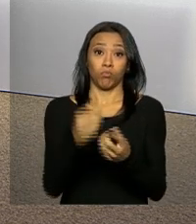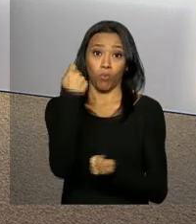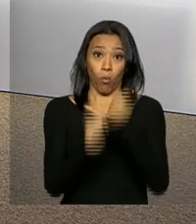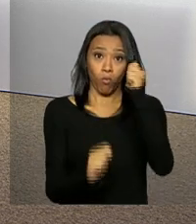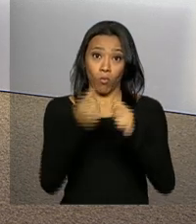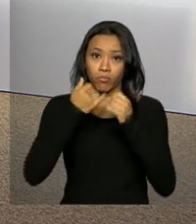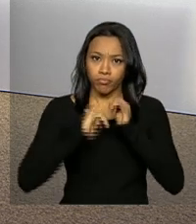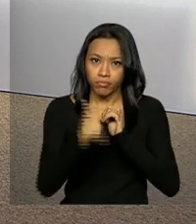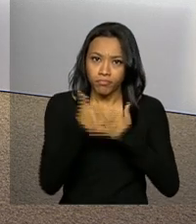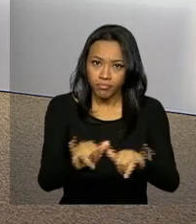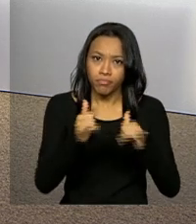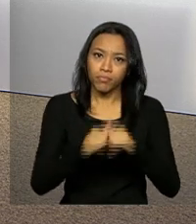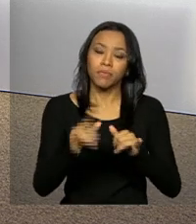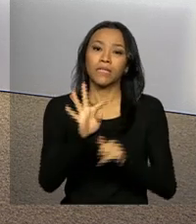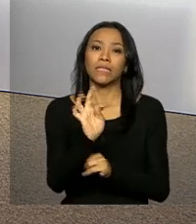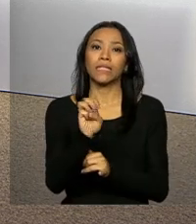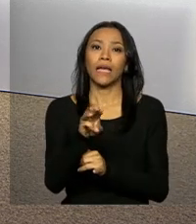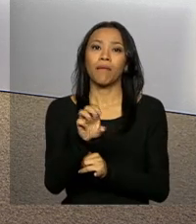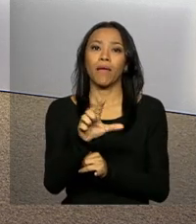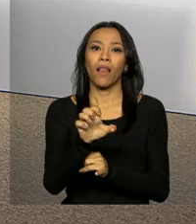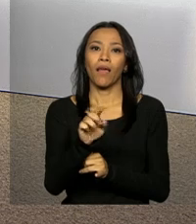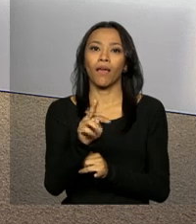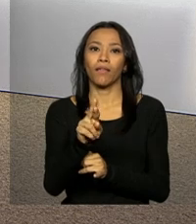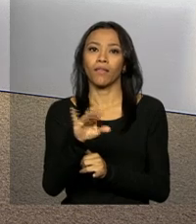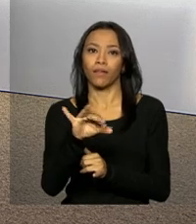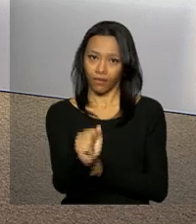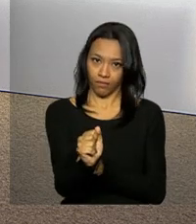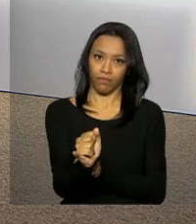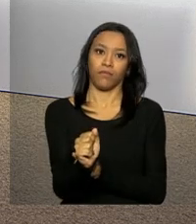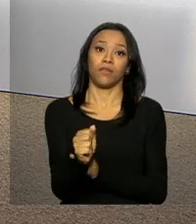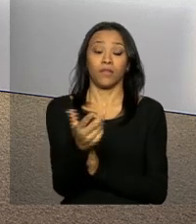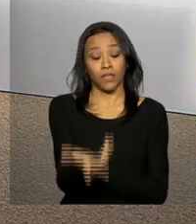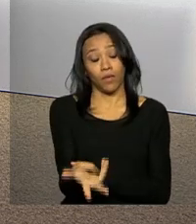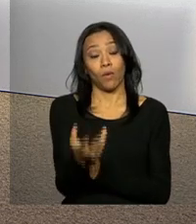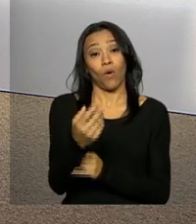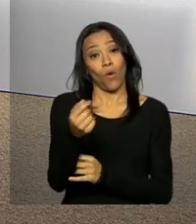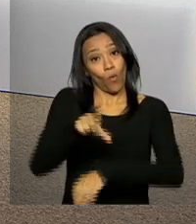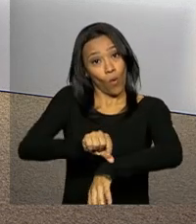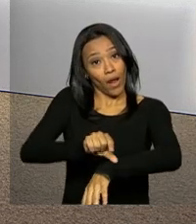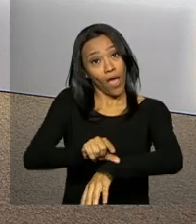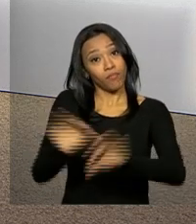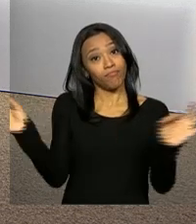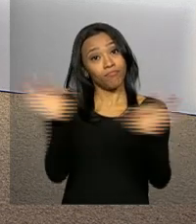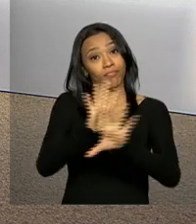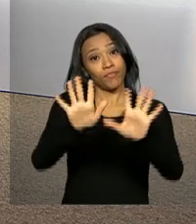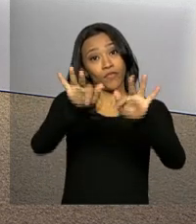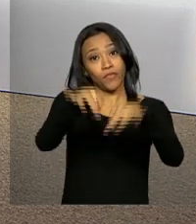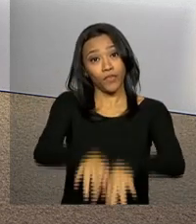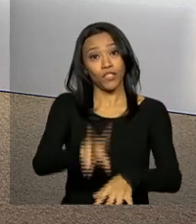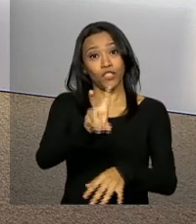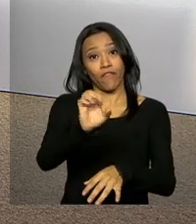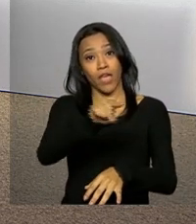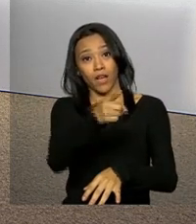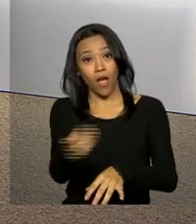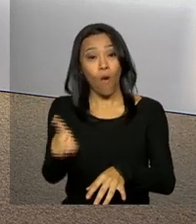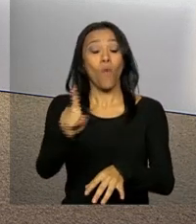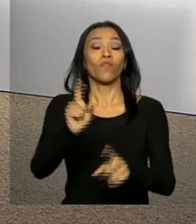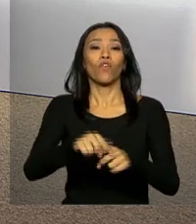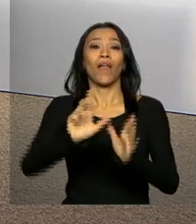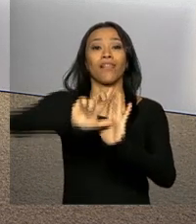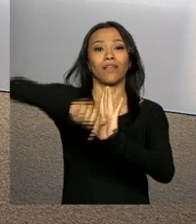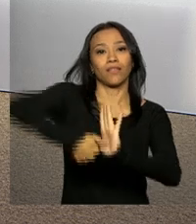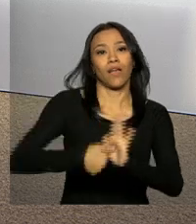para garantir o abastecimento do país nos horários de pico. O horário de verão terminou no último sábado, quando os ponteiros dos relógios